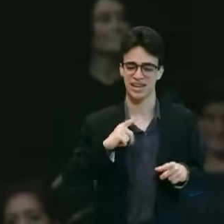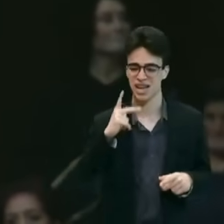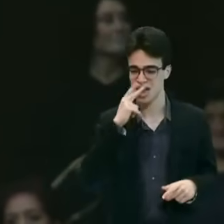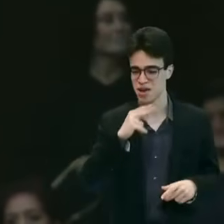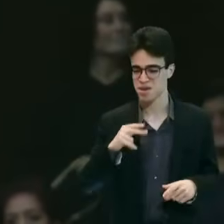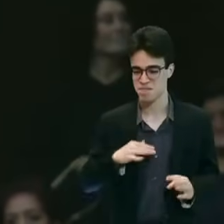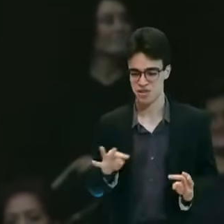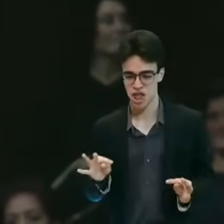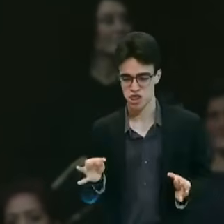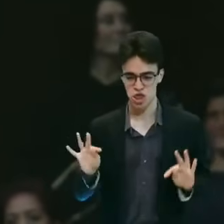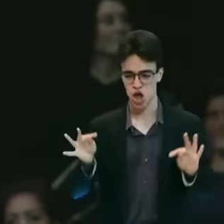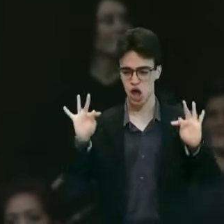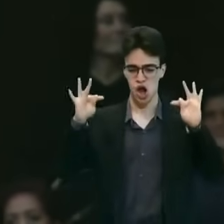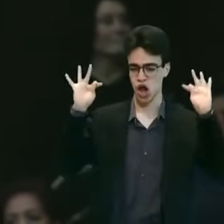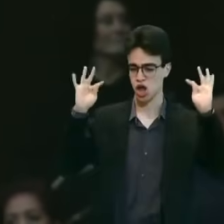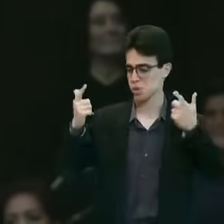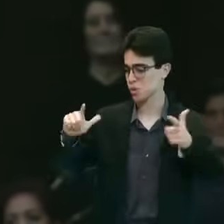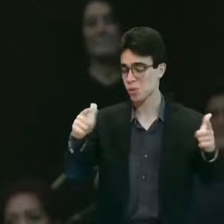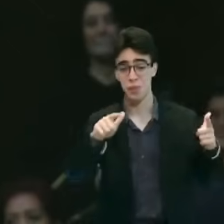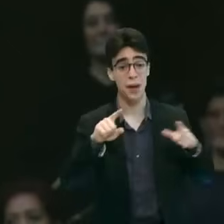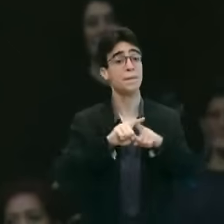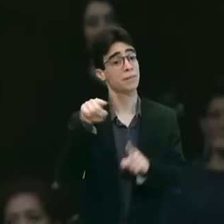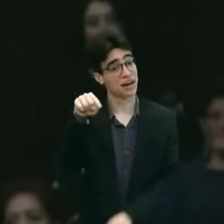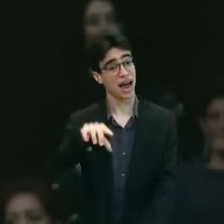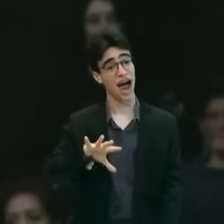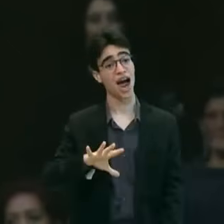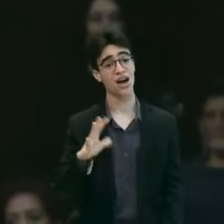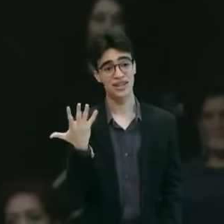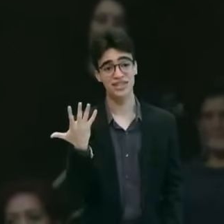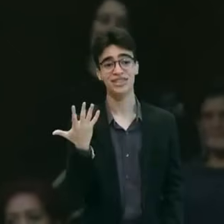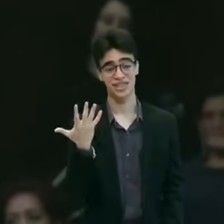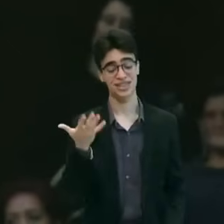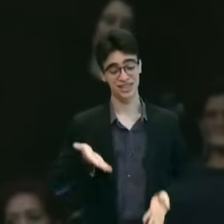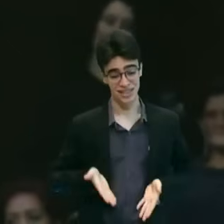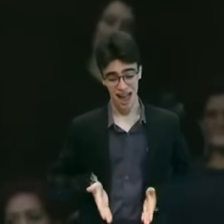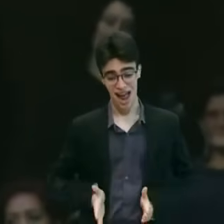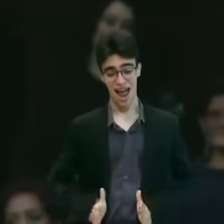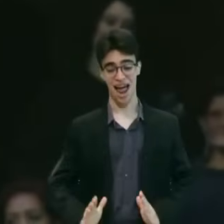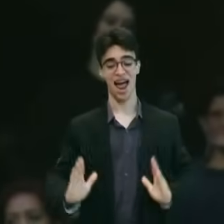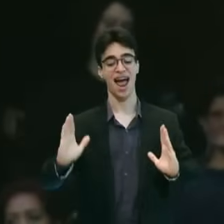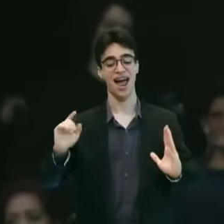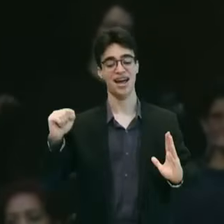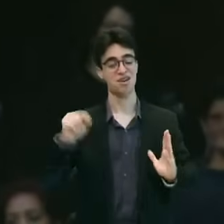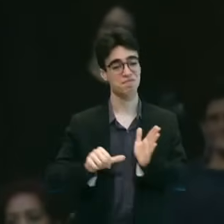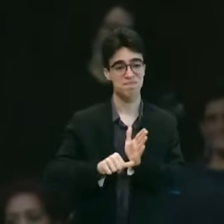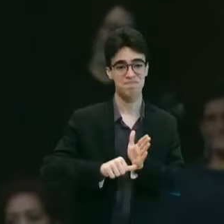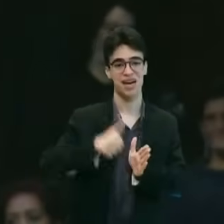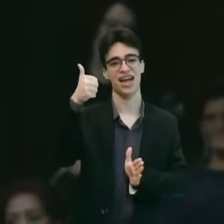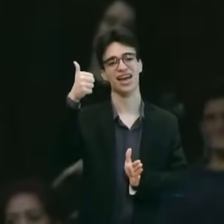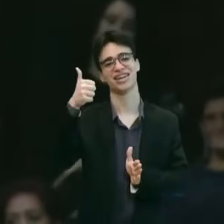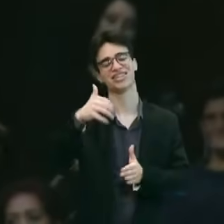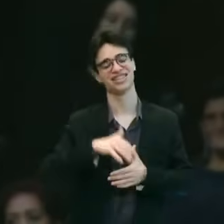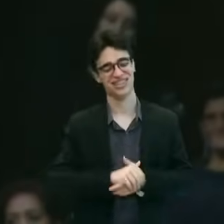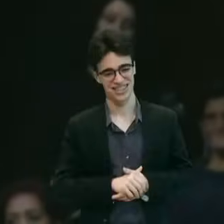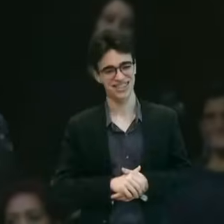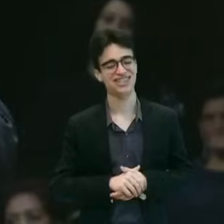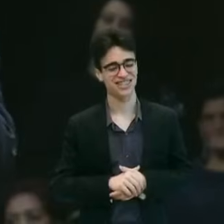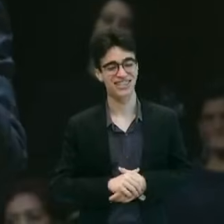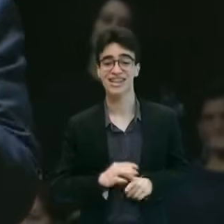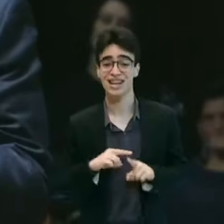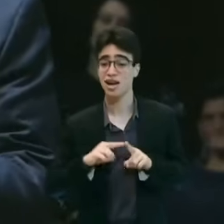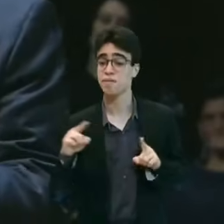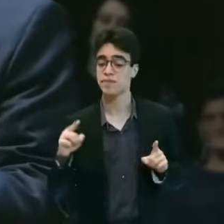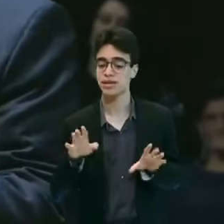de tecnologia, era isso que estava acontecendo com Caim. E isso ainda